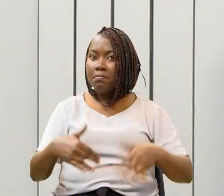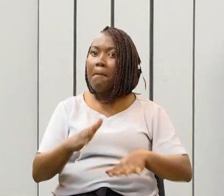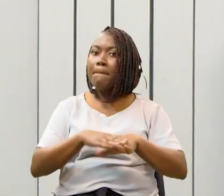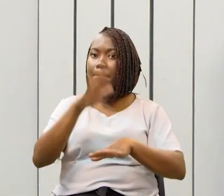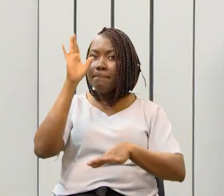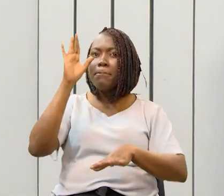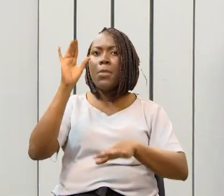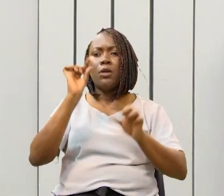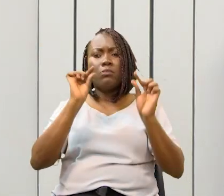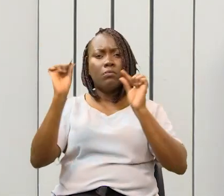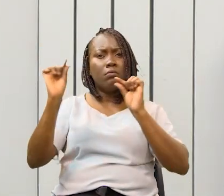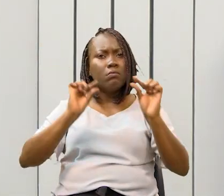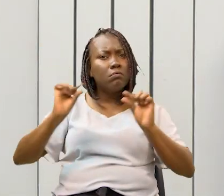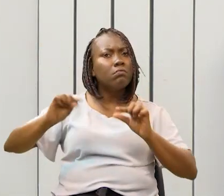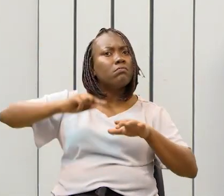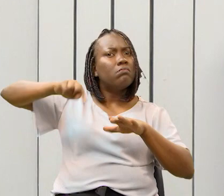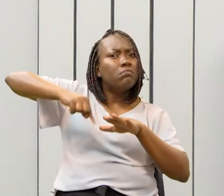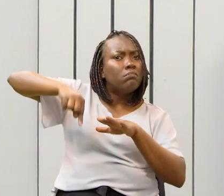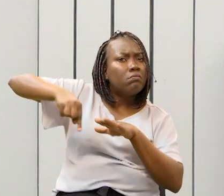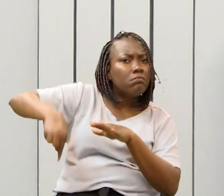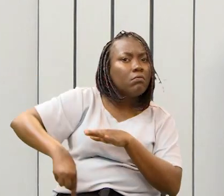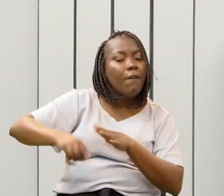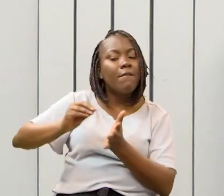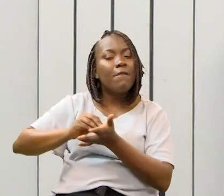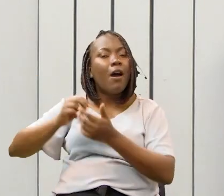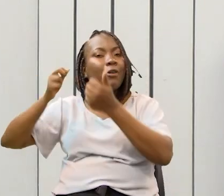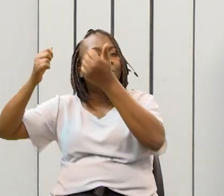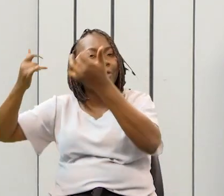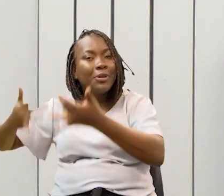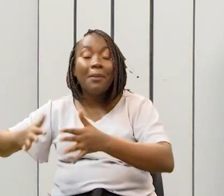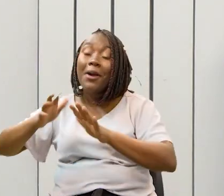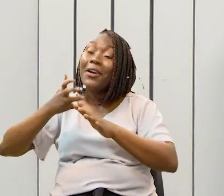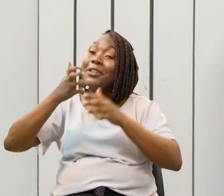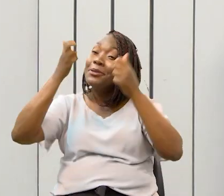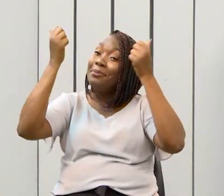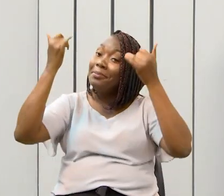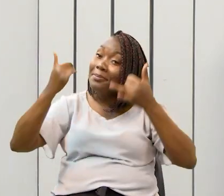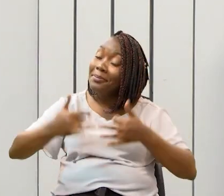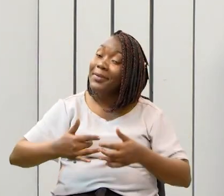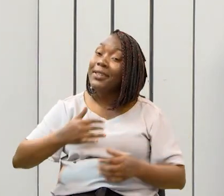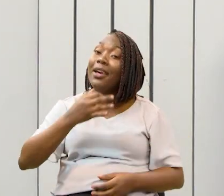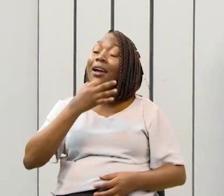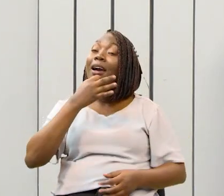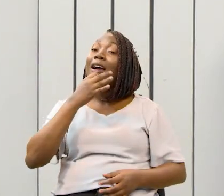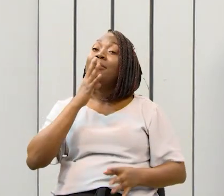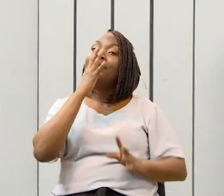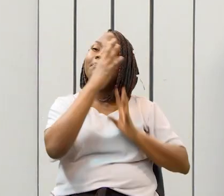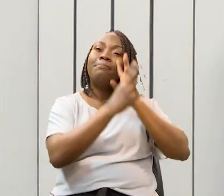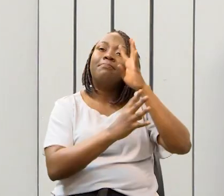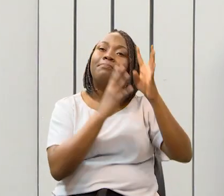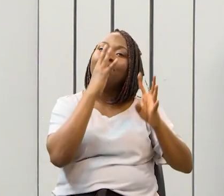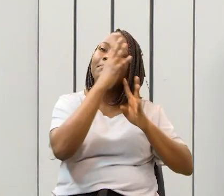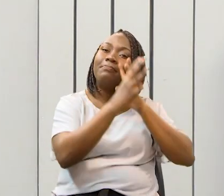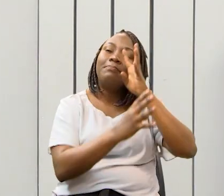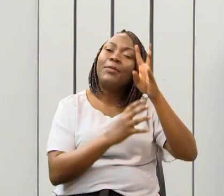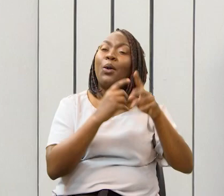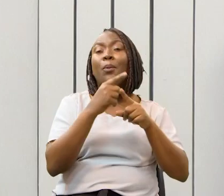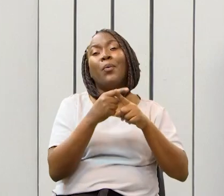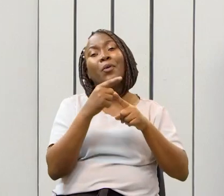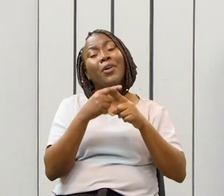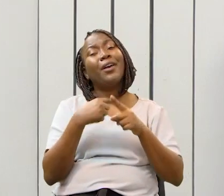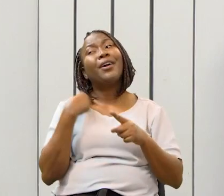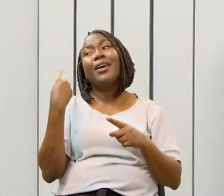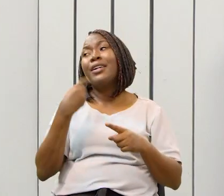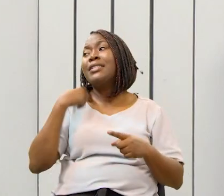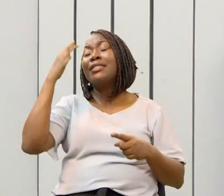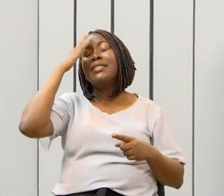sobre ela, especifique alguns detalhes que a gente não abordou ainda, mas eu quero falar da questão da denúncia, né, porque a